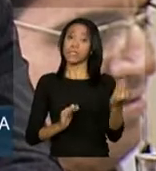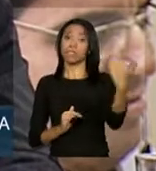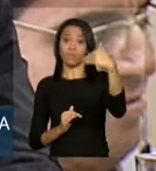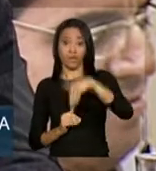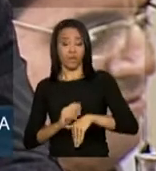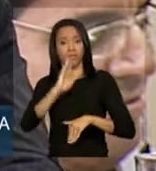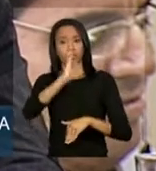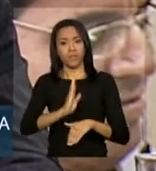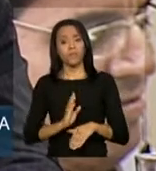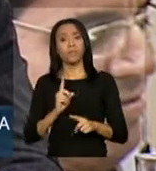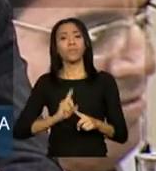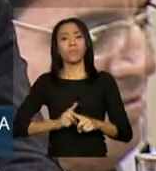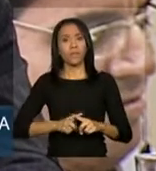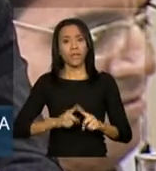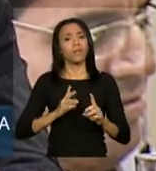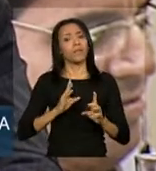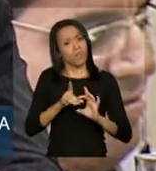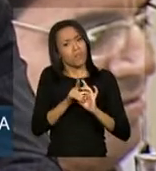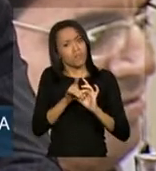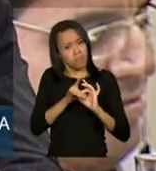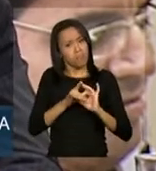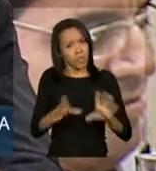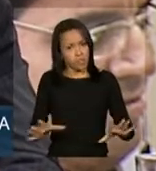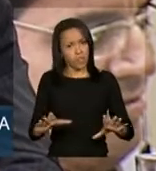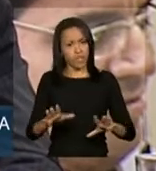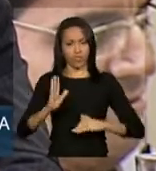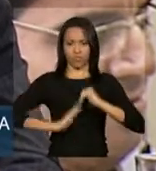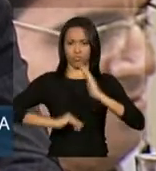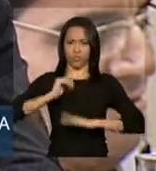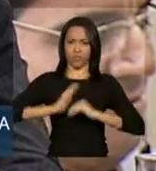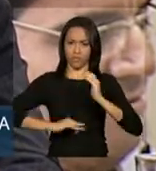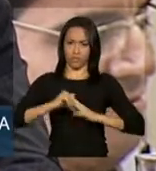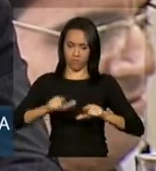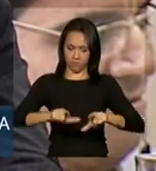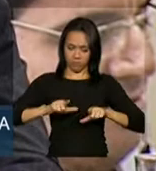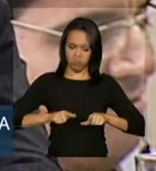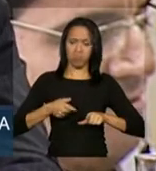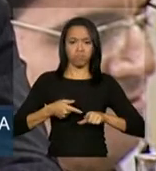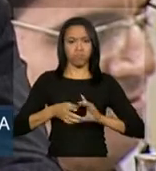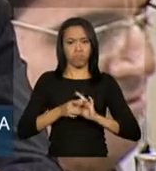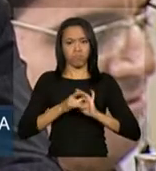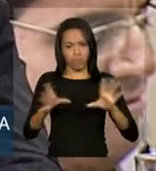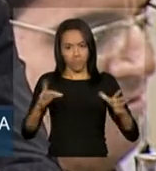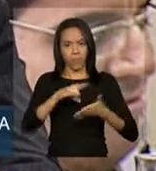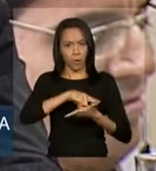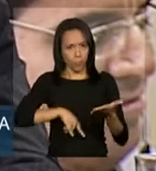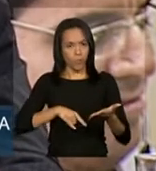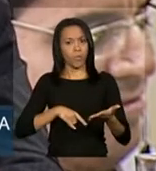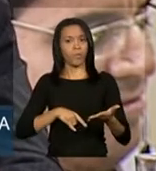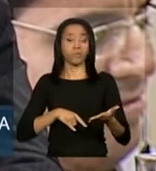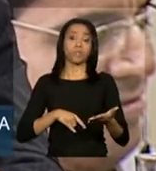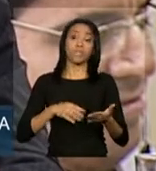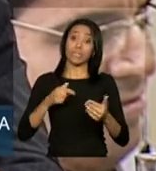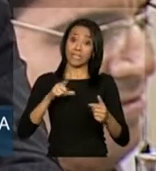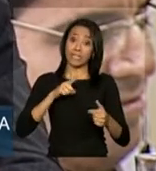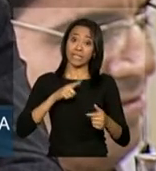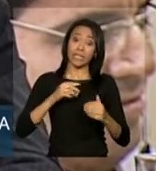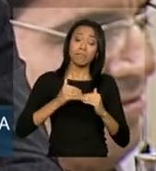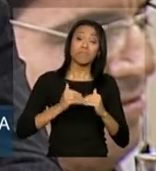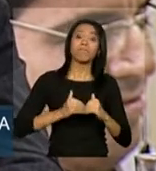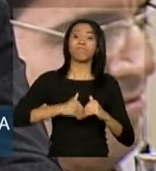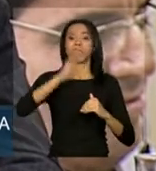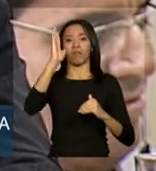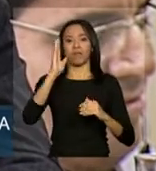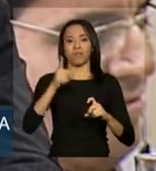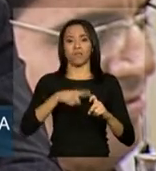estão atuando a autorização profissional deles o exercício profissional deles hoje é num país que tem mais médicos por 1